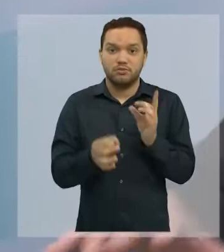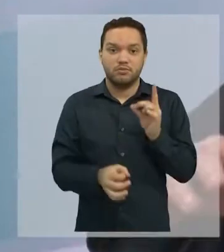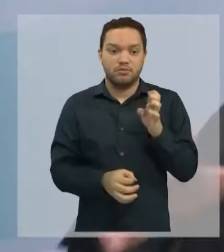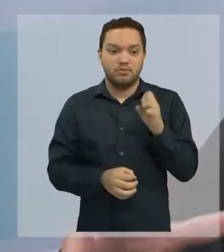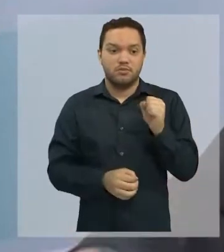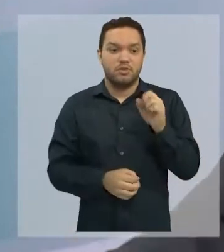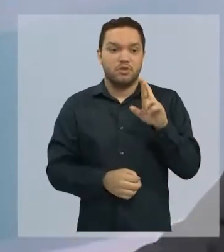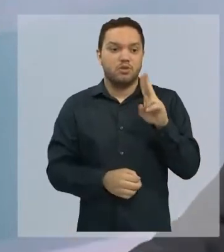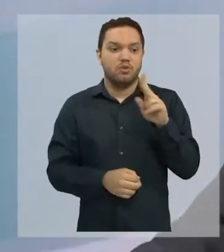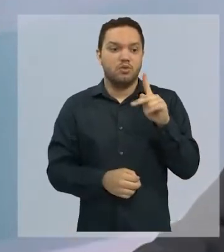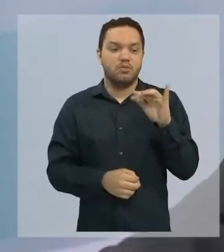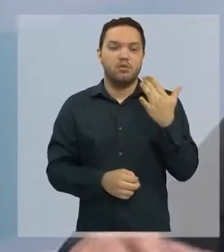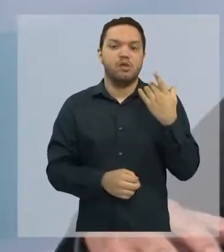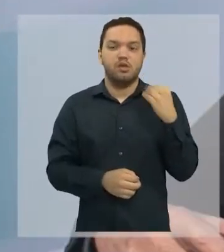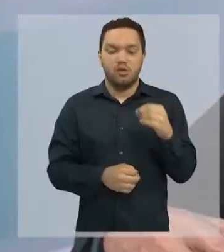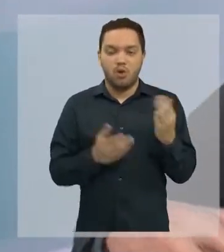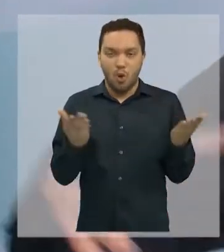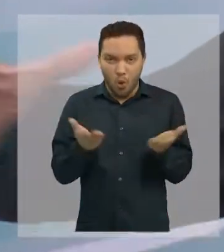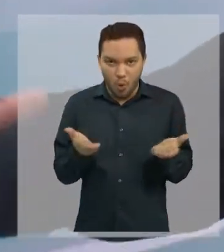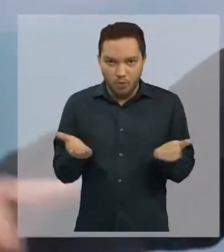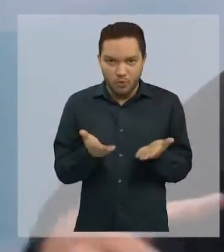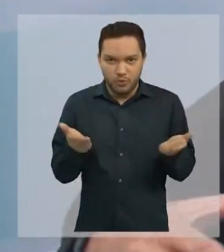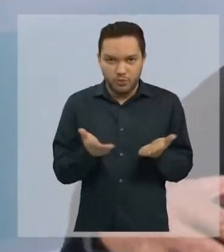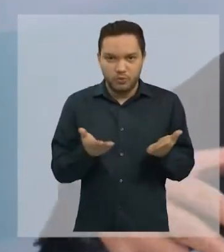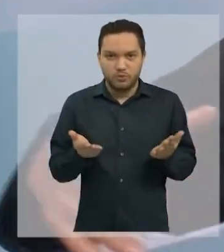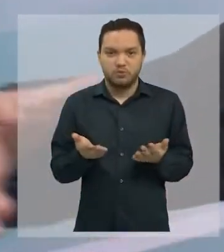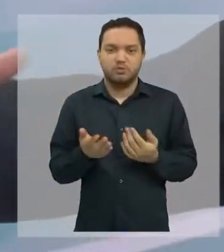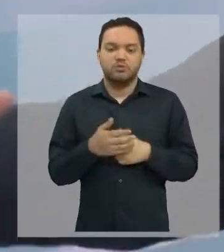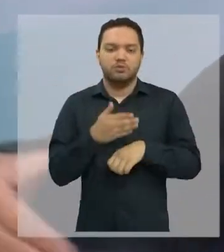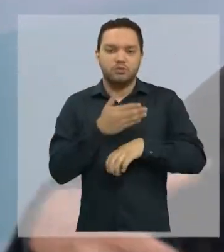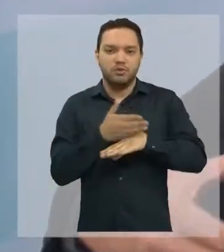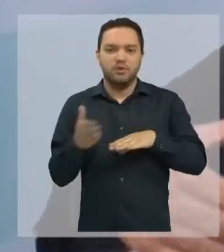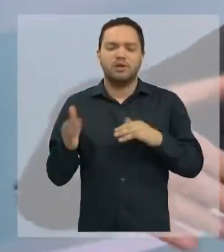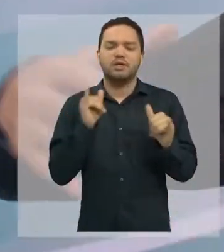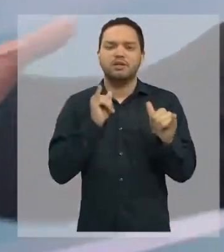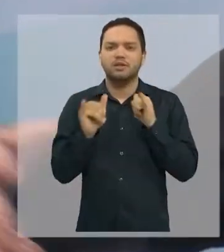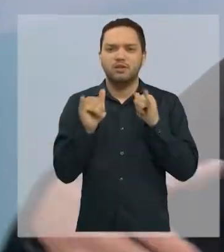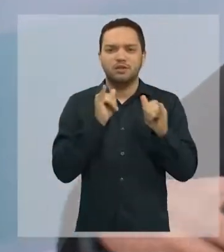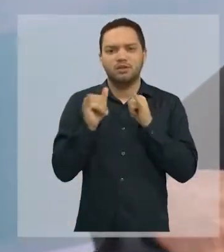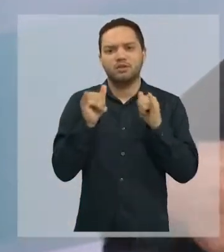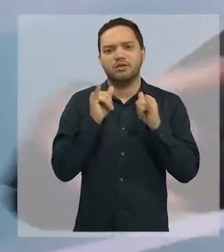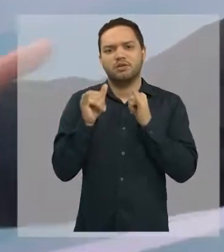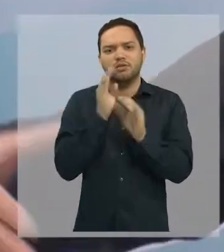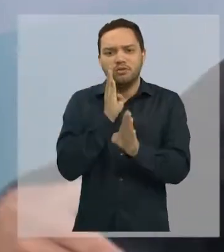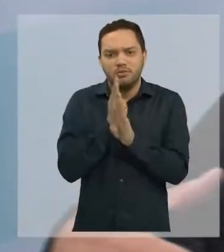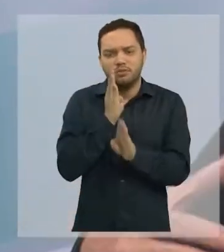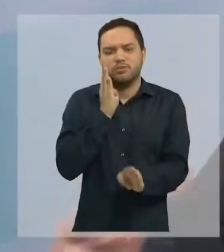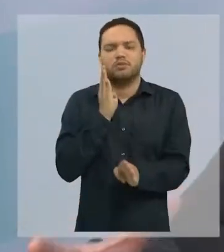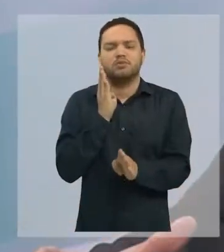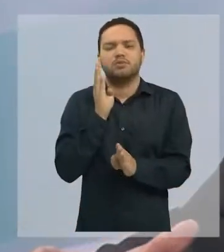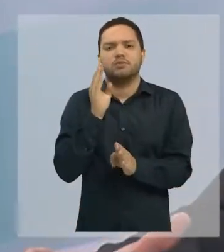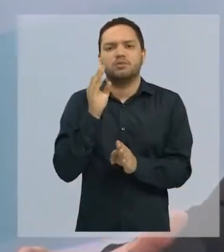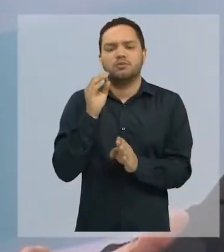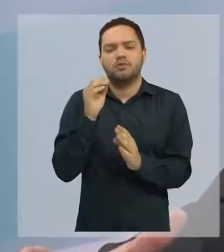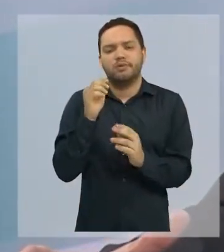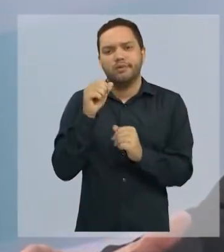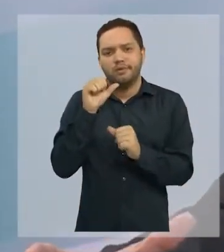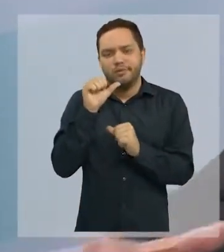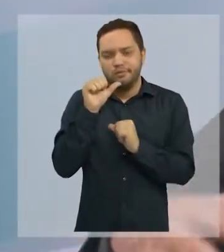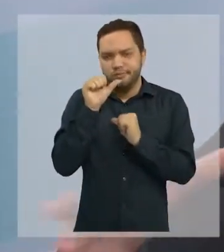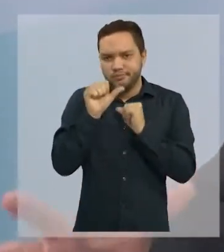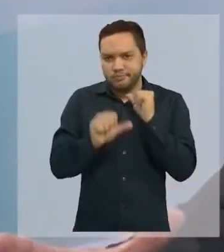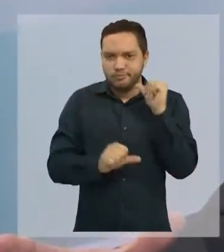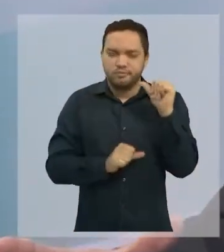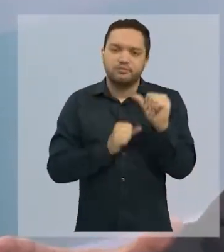é disrupção. A modernidade, os novos tempos, a internet, provocou uma